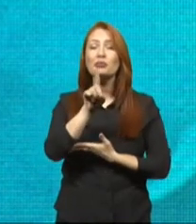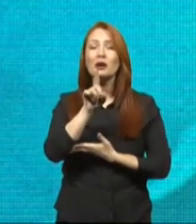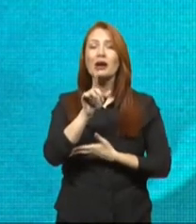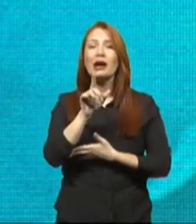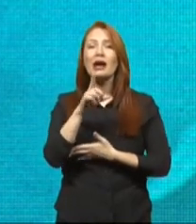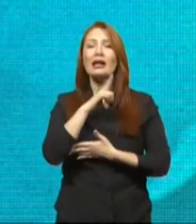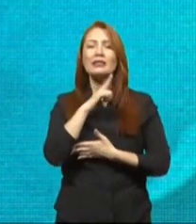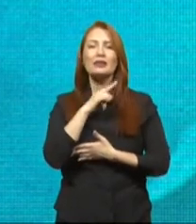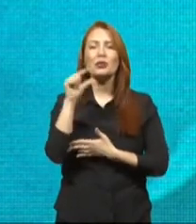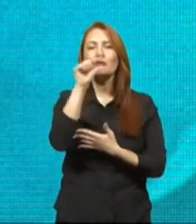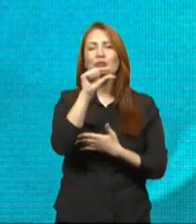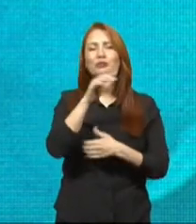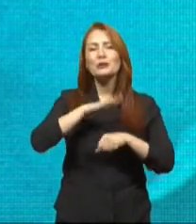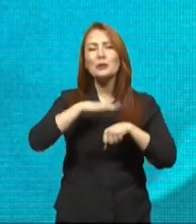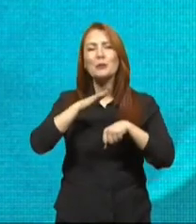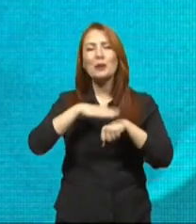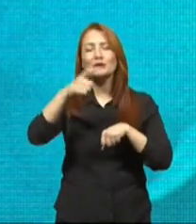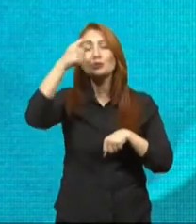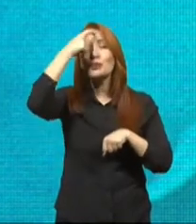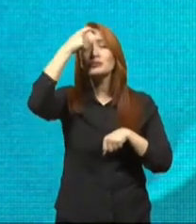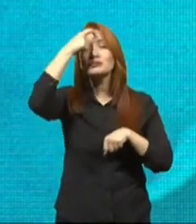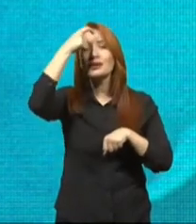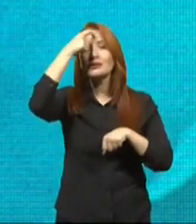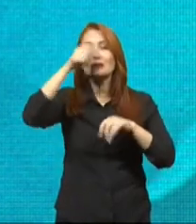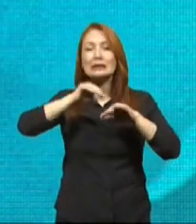os nossos resíduos nas nossas casas, que